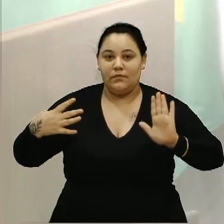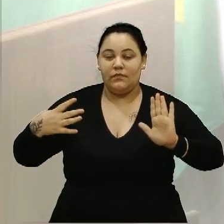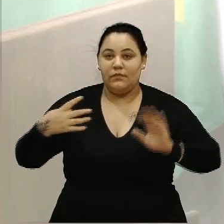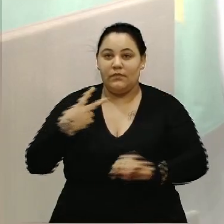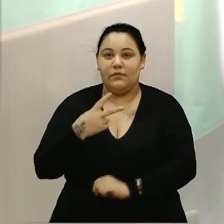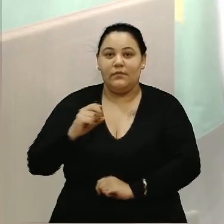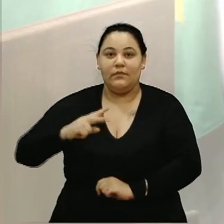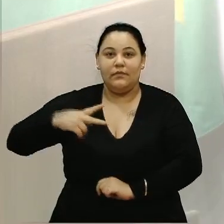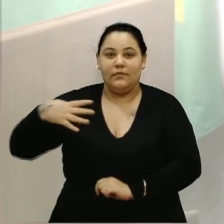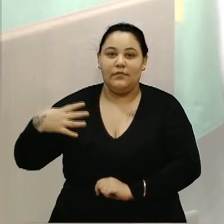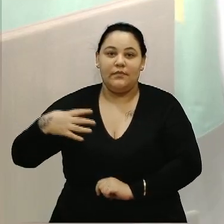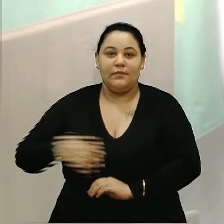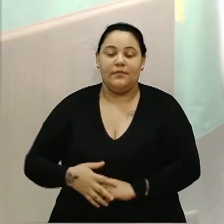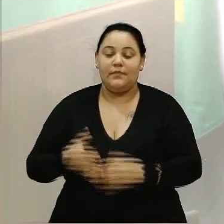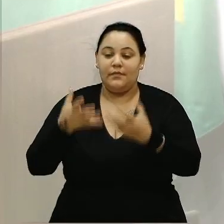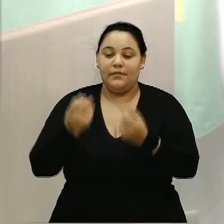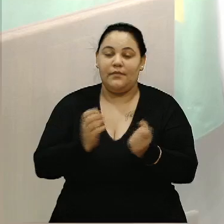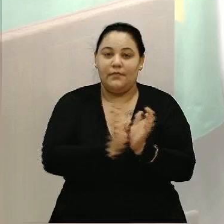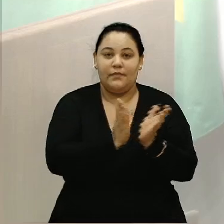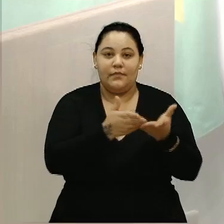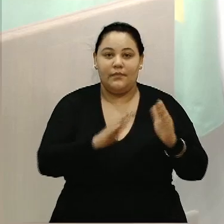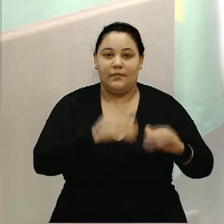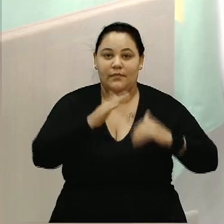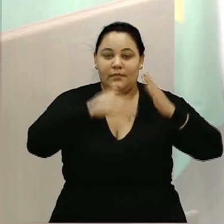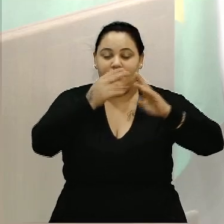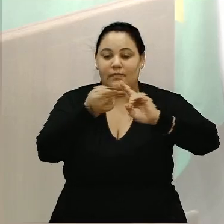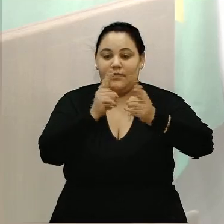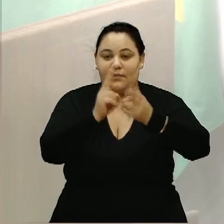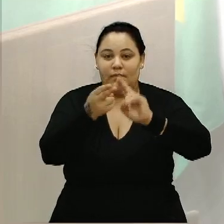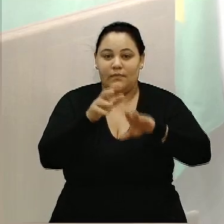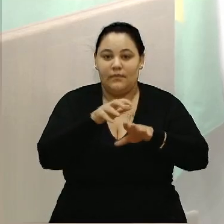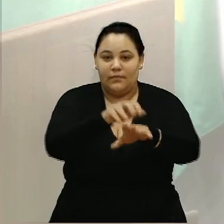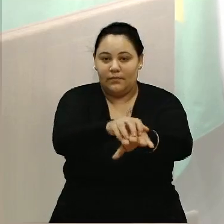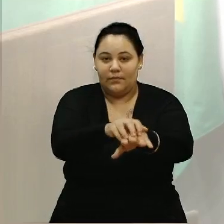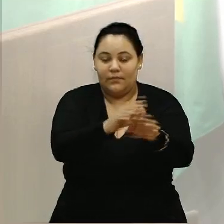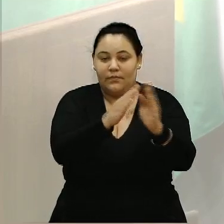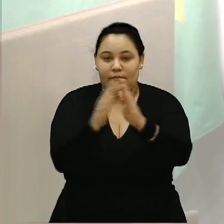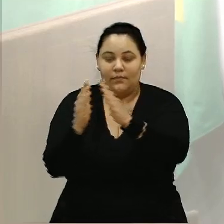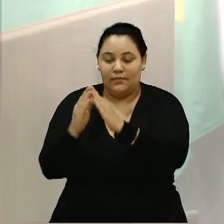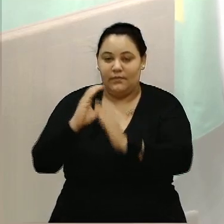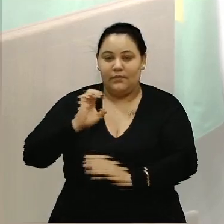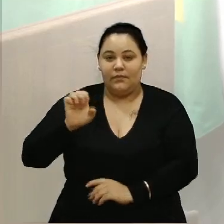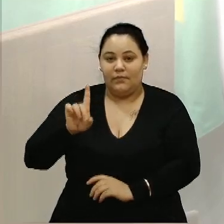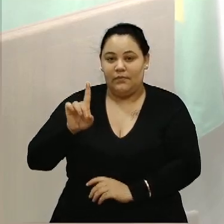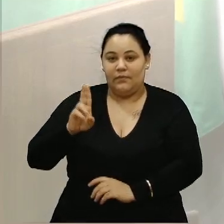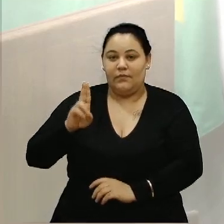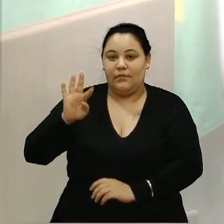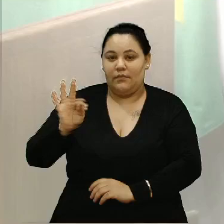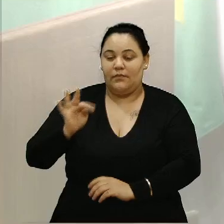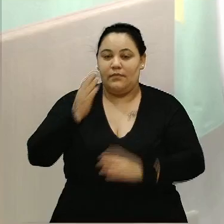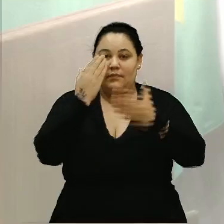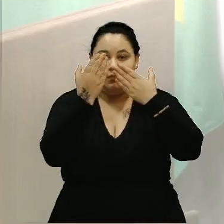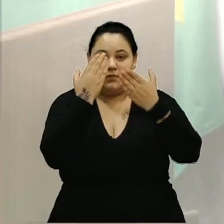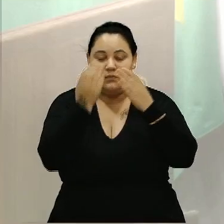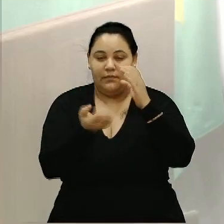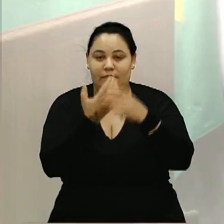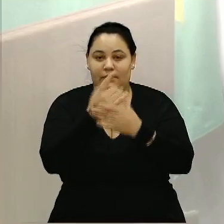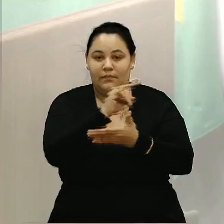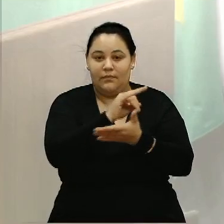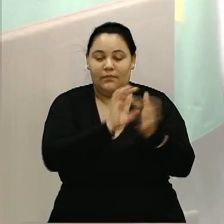114/2024. Recebe esta Comissão de Desenvolvimento Urbano, Transporte e Habitação, SEDUT, para análise e parecer do projeto de